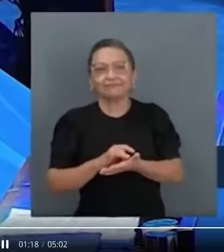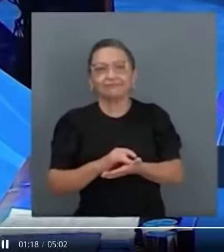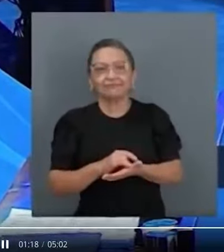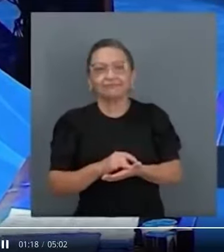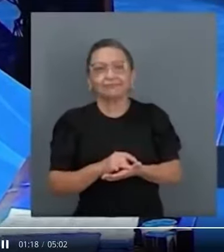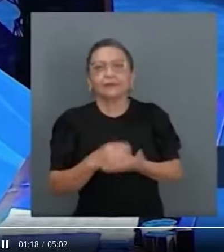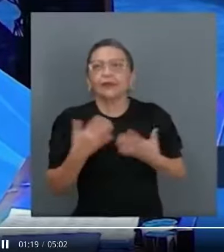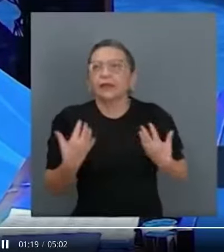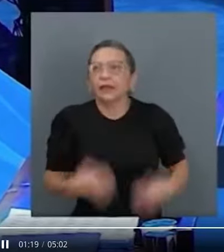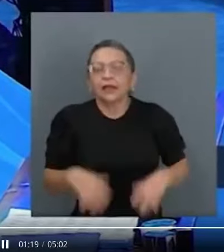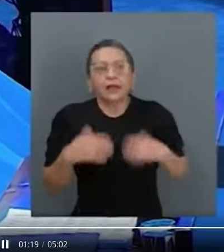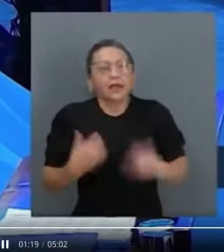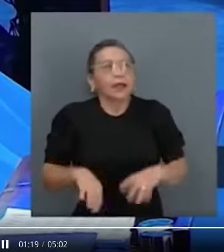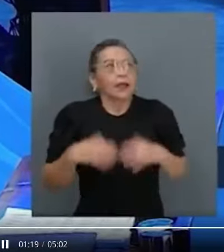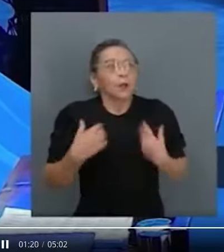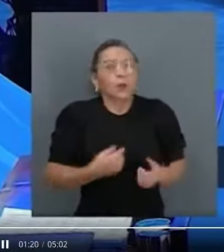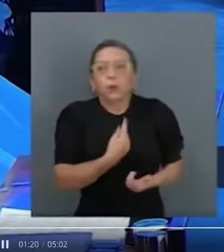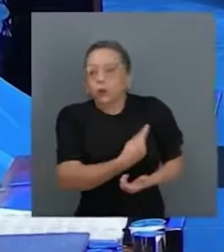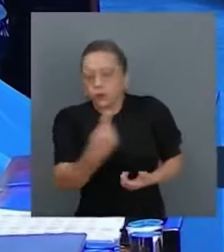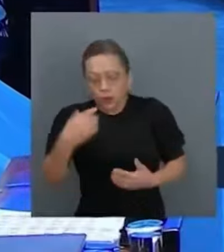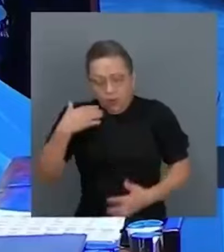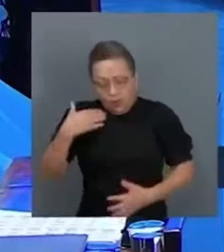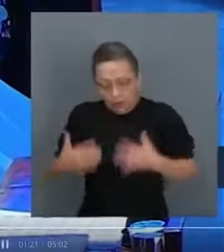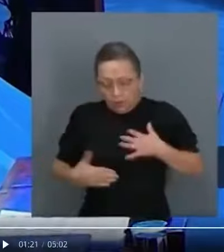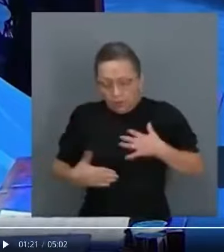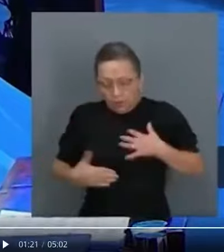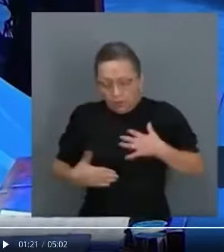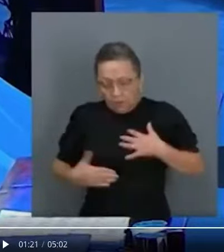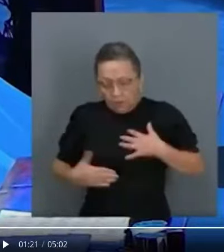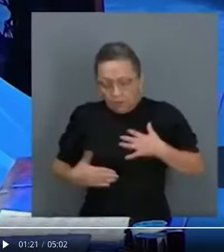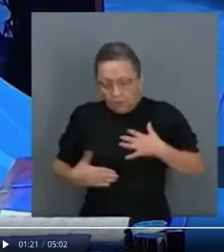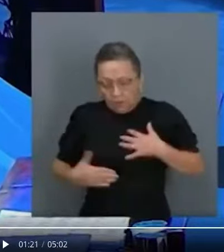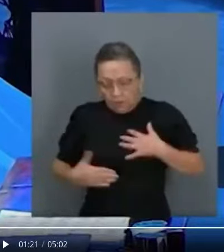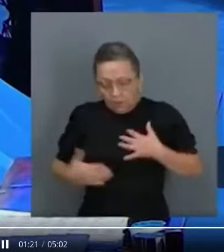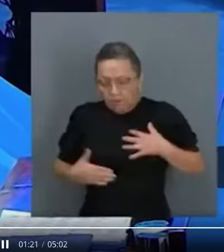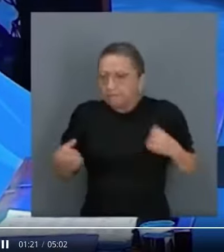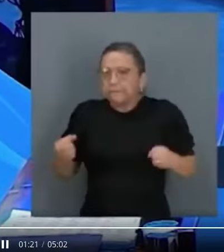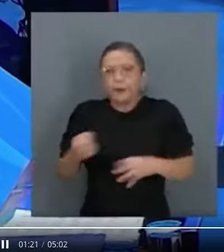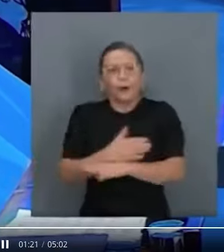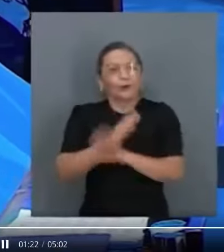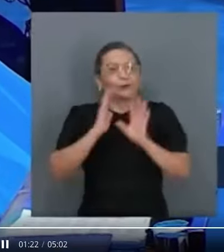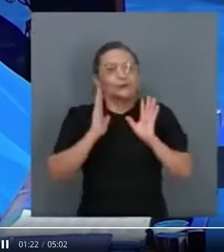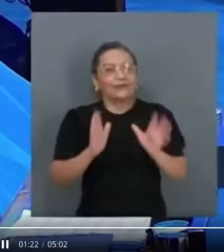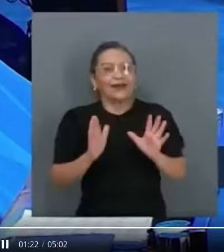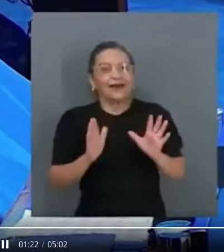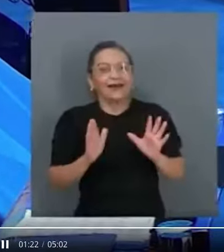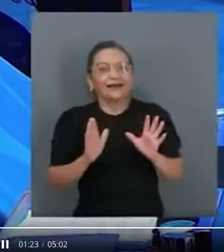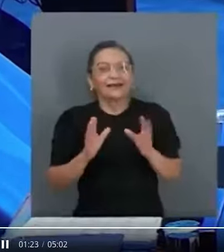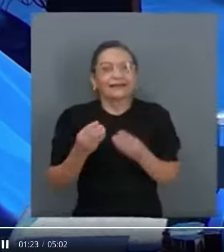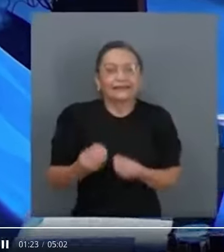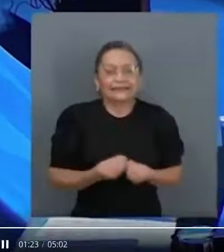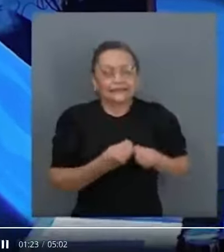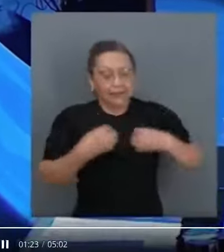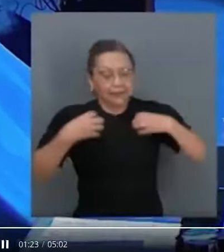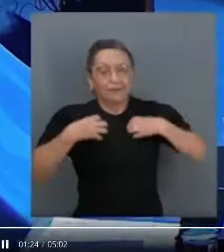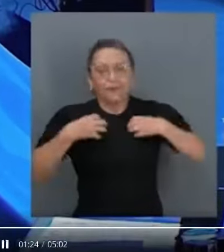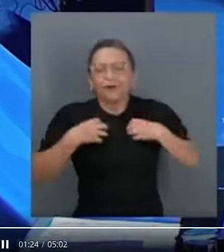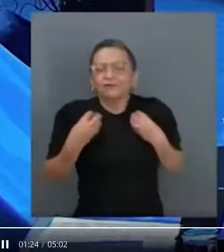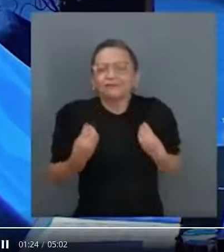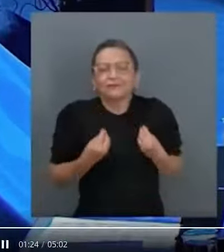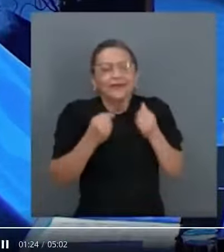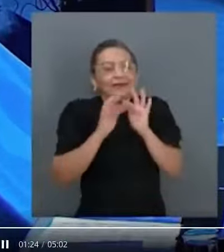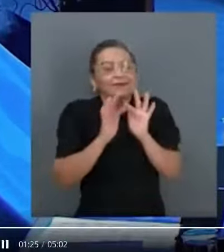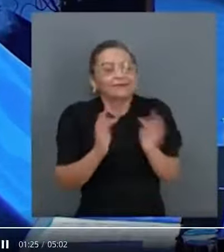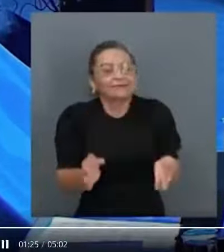Cada célula do seu corpo estava formada. Ai, meu Deus do céu. Seus pequenos pulmões, tão frágeis,